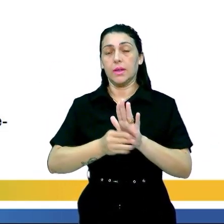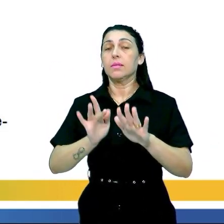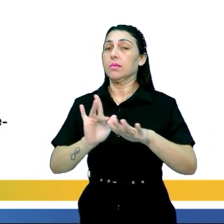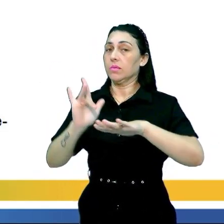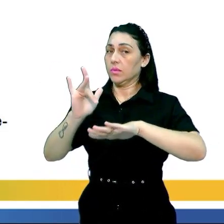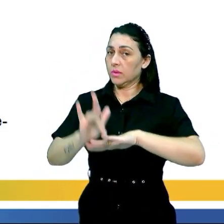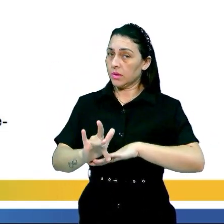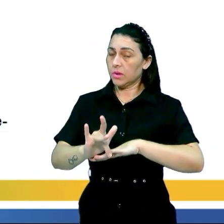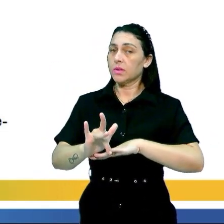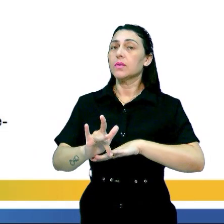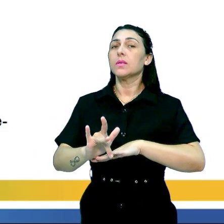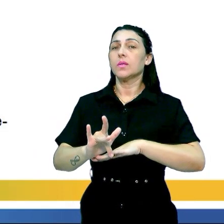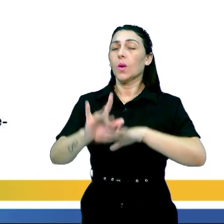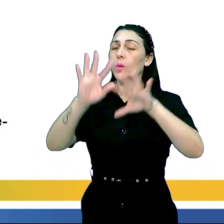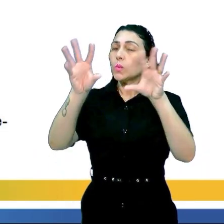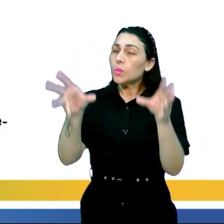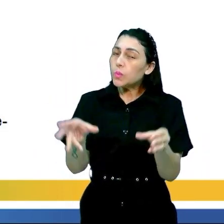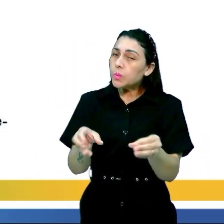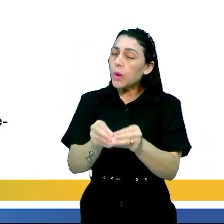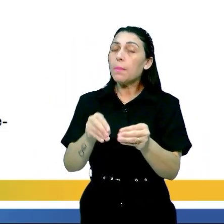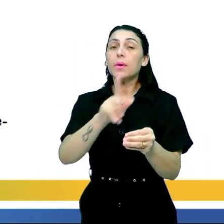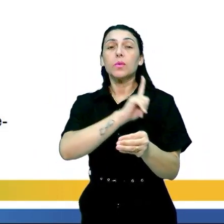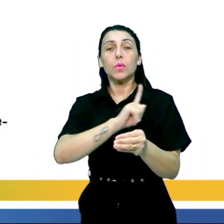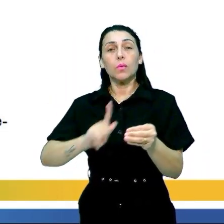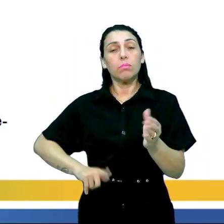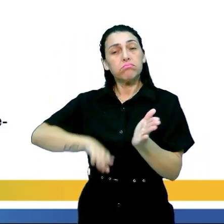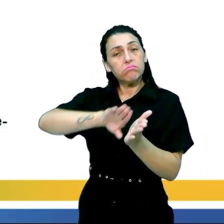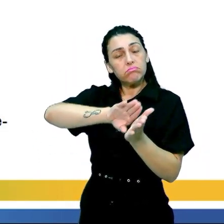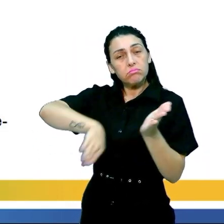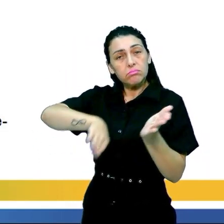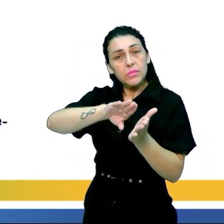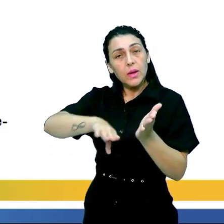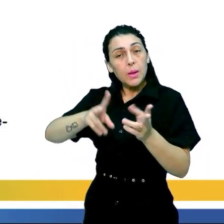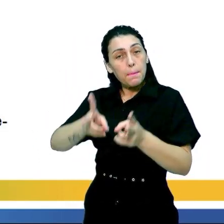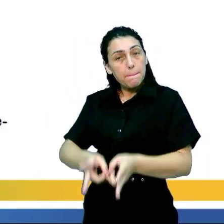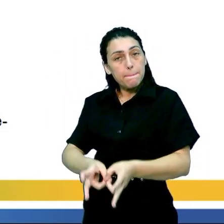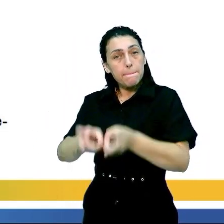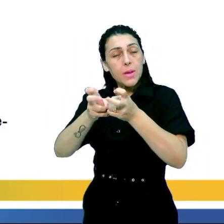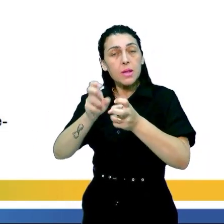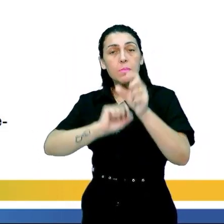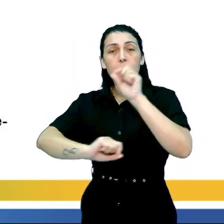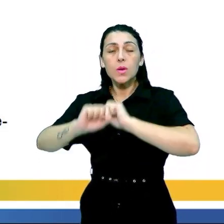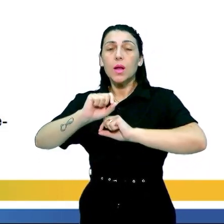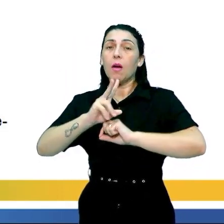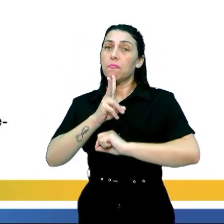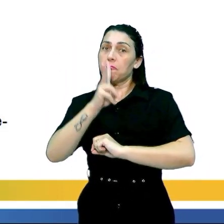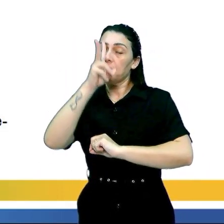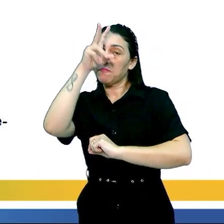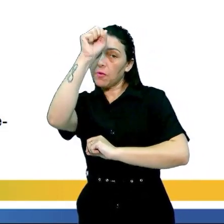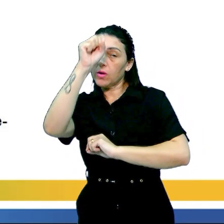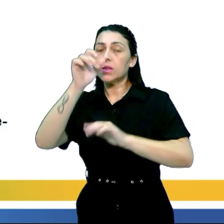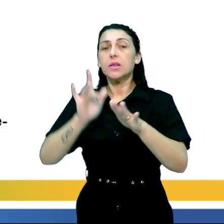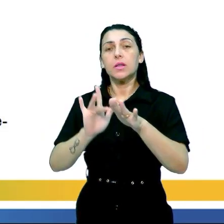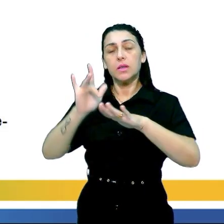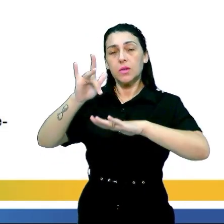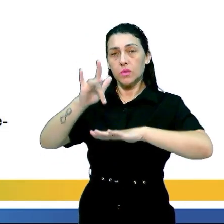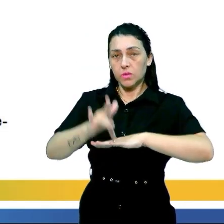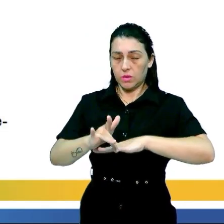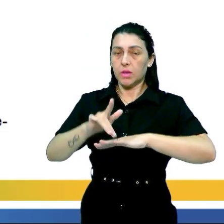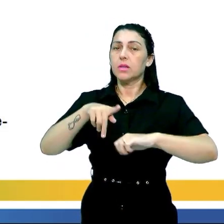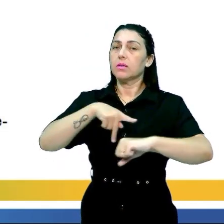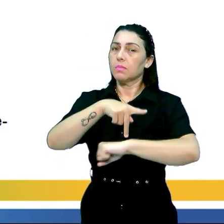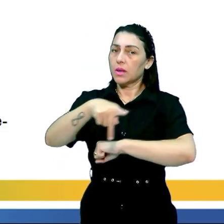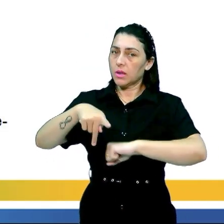que foi sendo aí restringido pelos governos quando eles perceberam a força das redes sociais